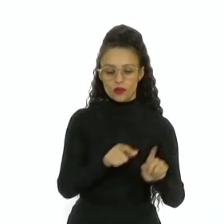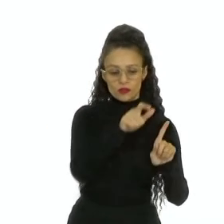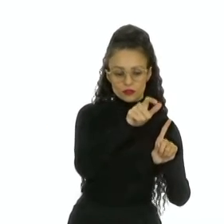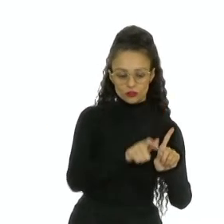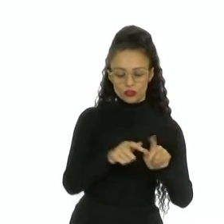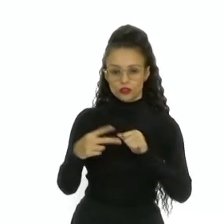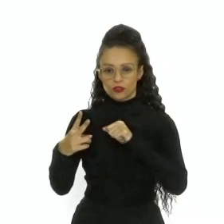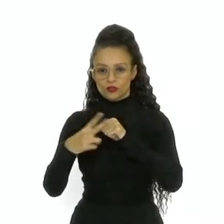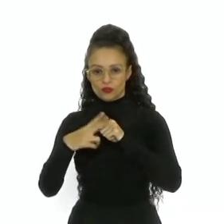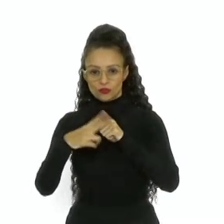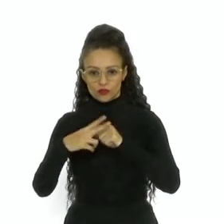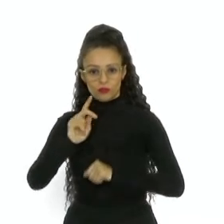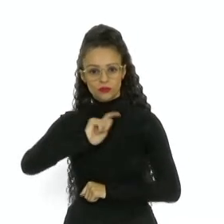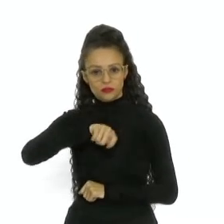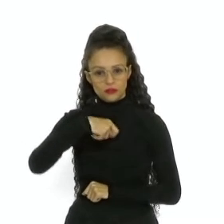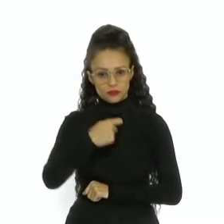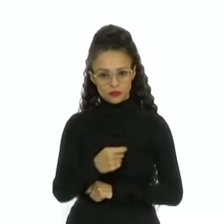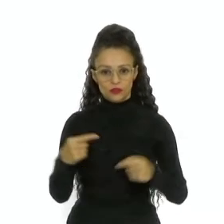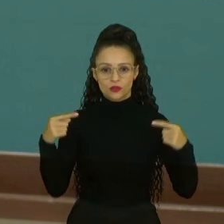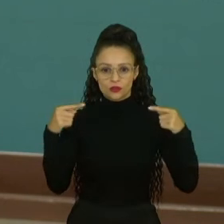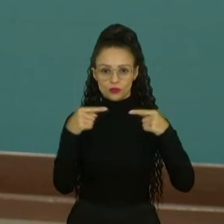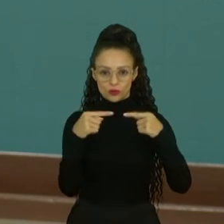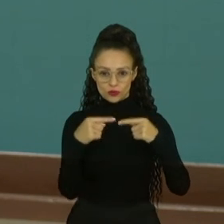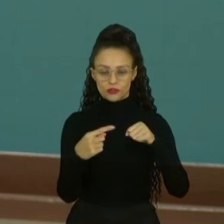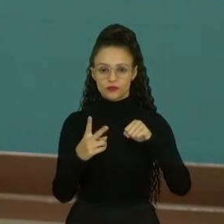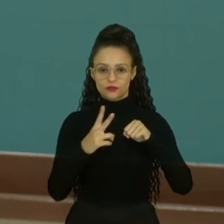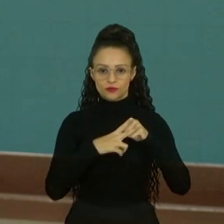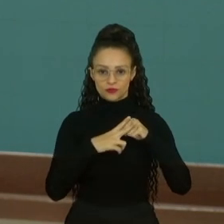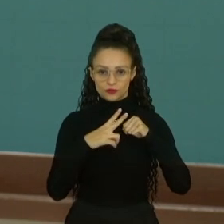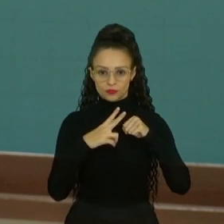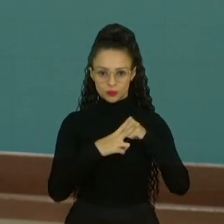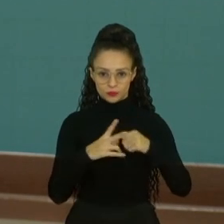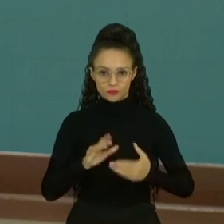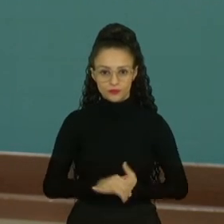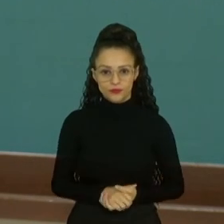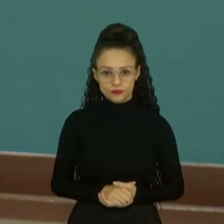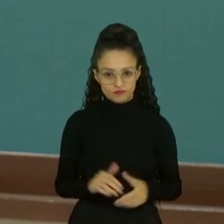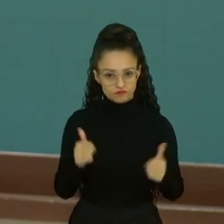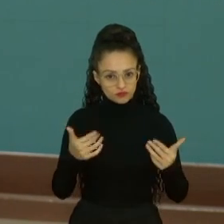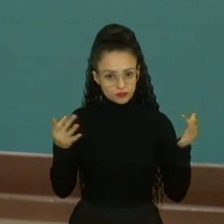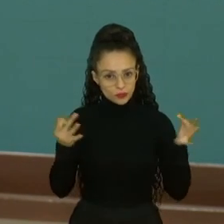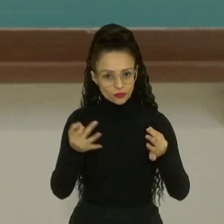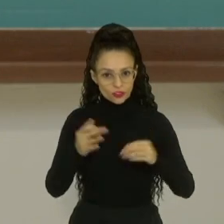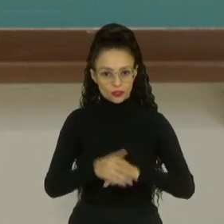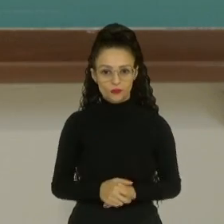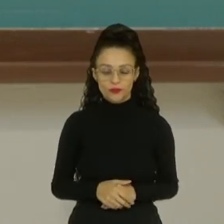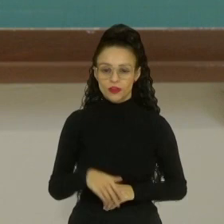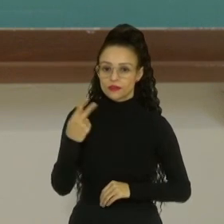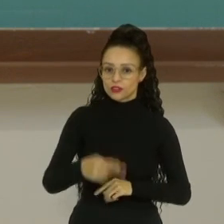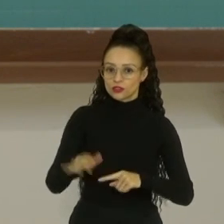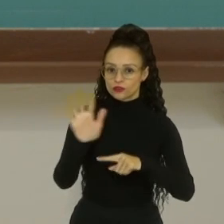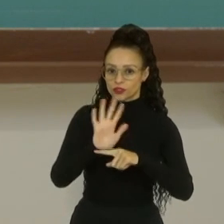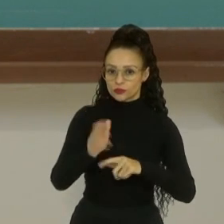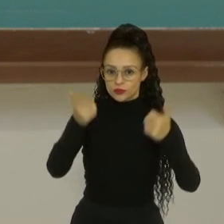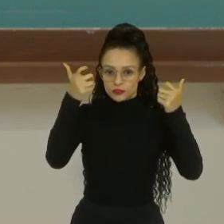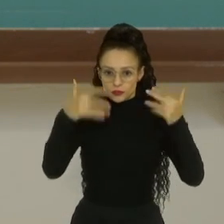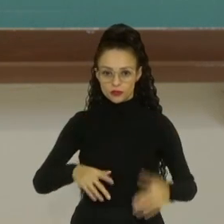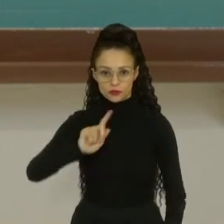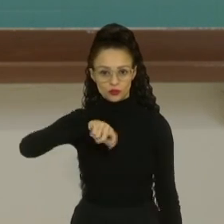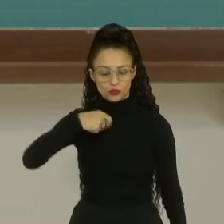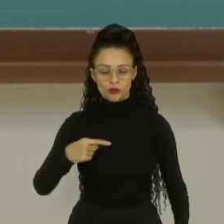sujeito e verbo é que nós vamos dar o nome de concordância verbal. Perfeito? Então, neste vídeo